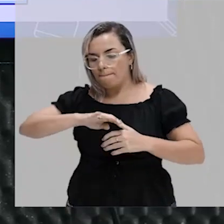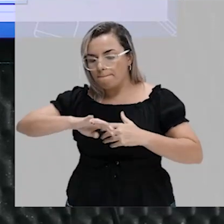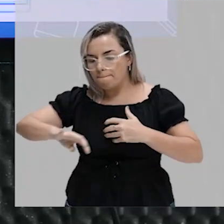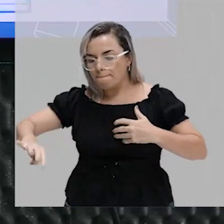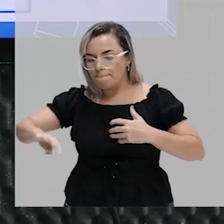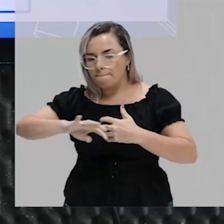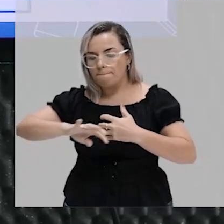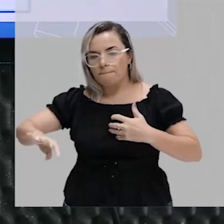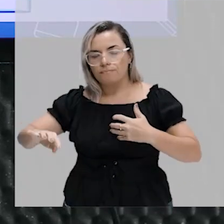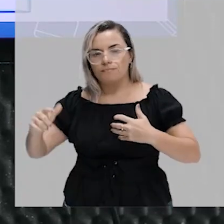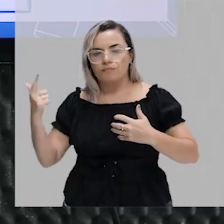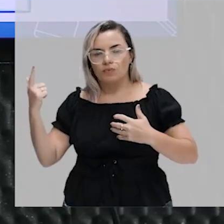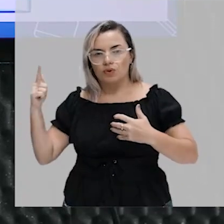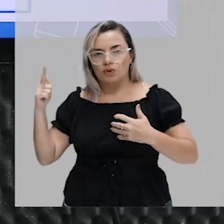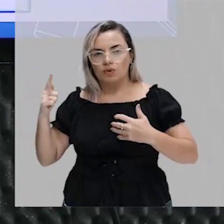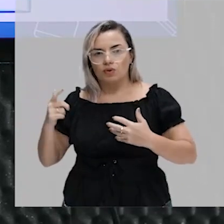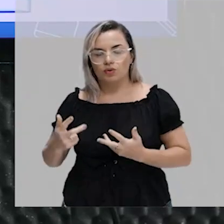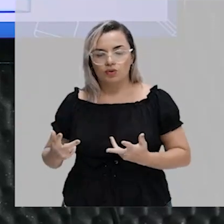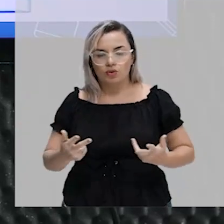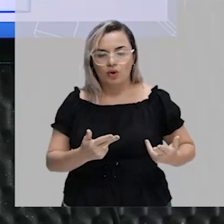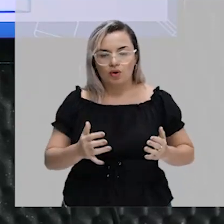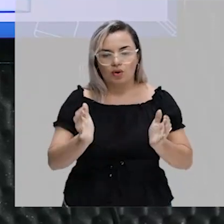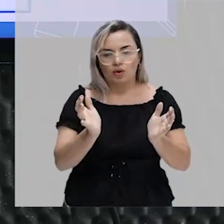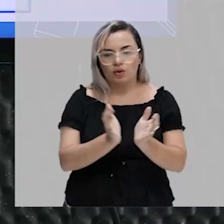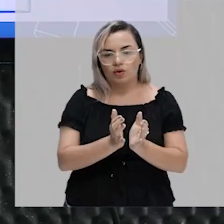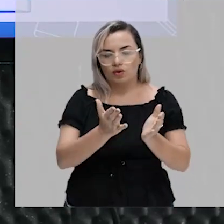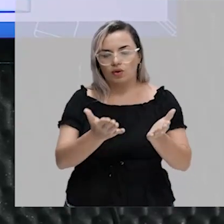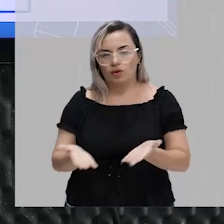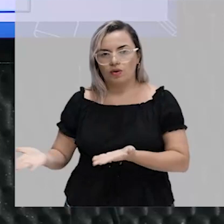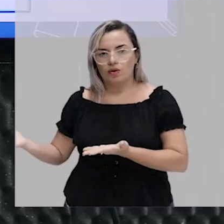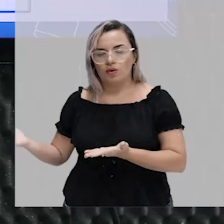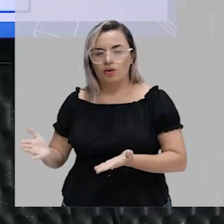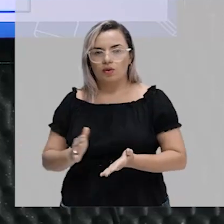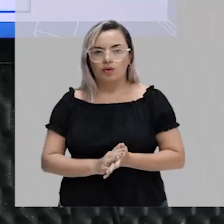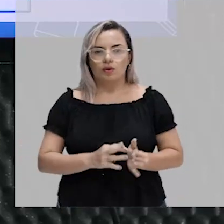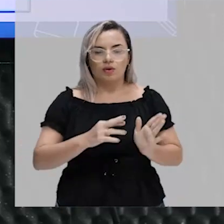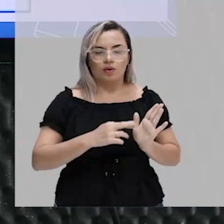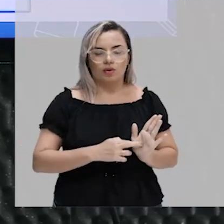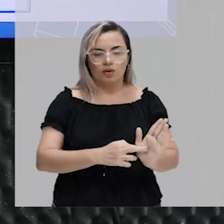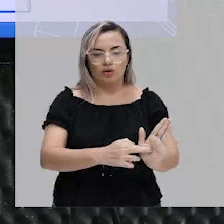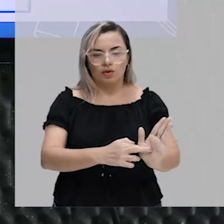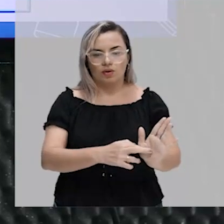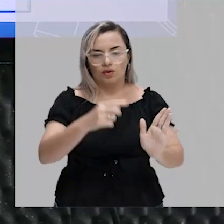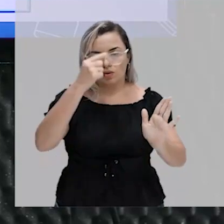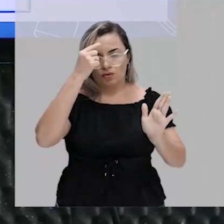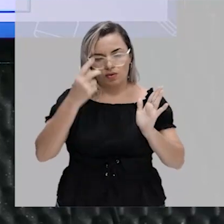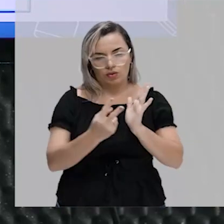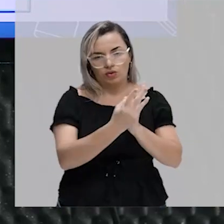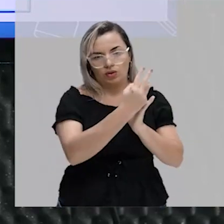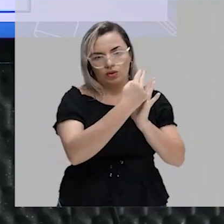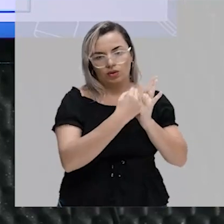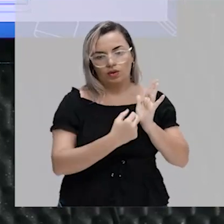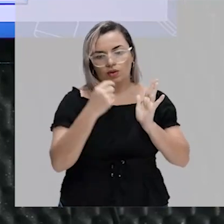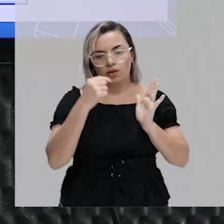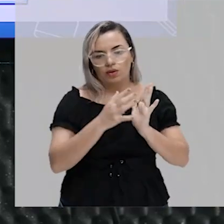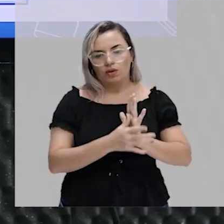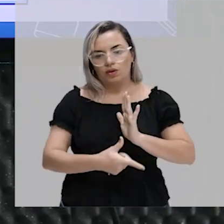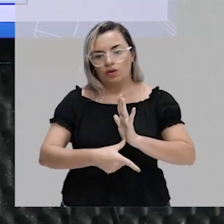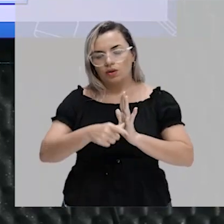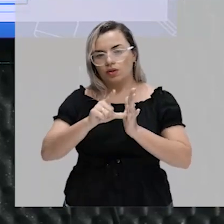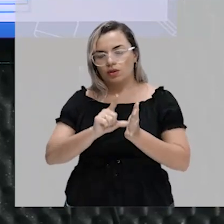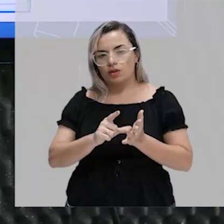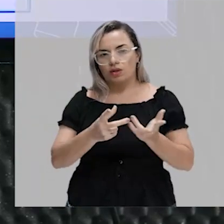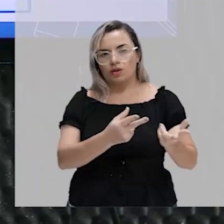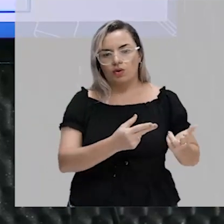esses indivíduos do mesmo grupo. Então eu representei aqui por meio deste desenho. Antes era o mesmo